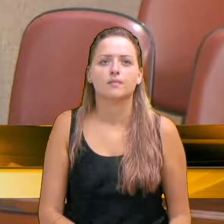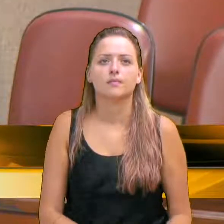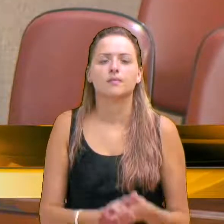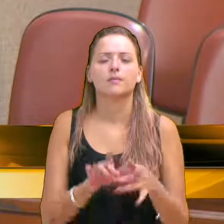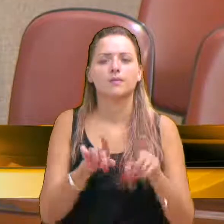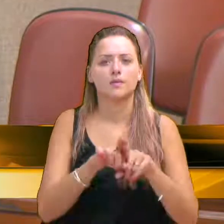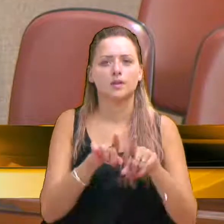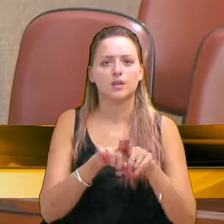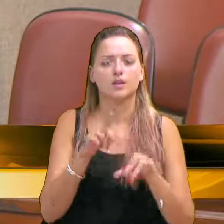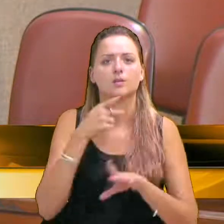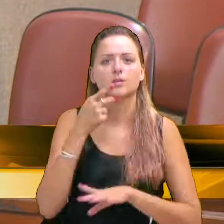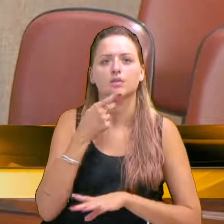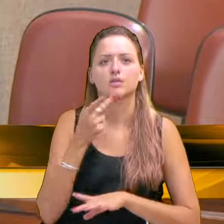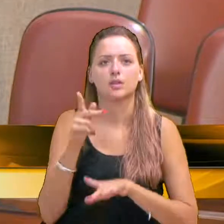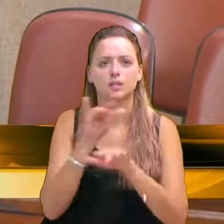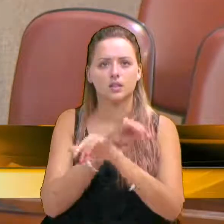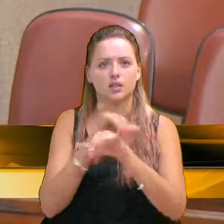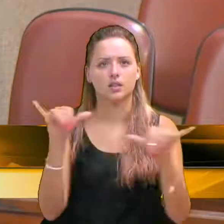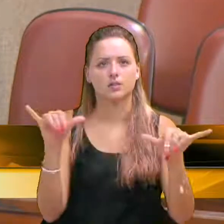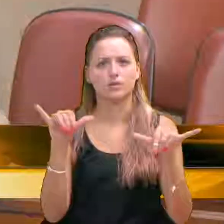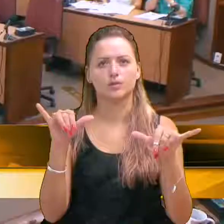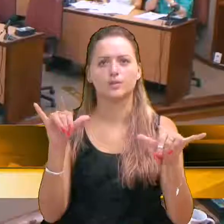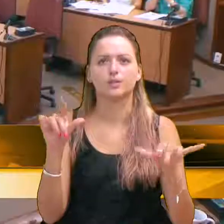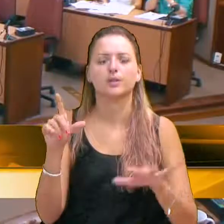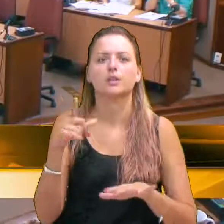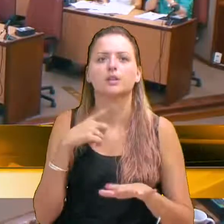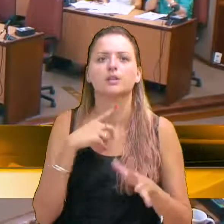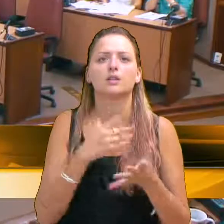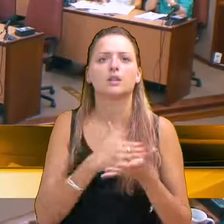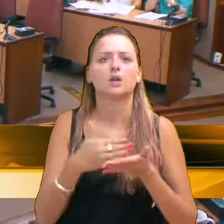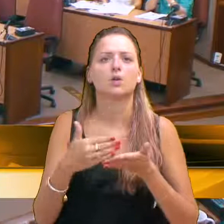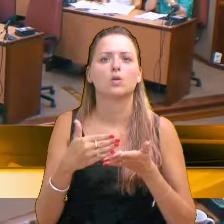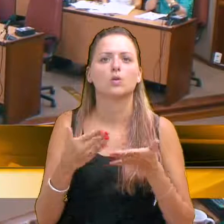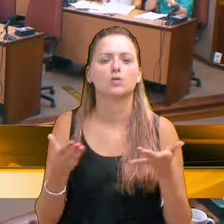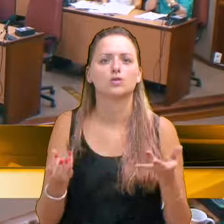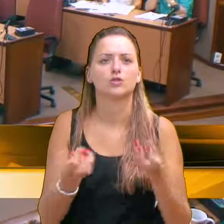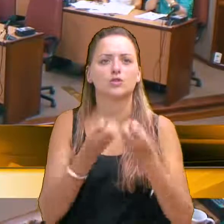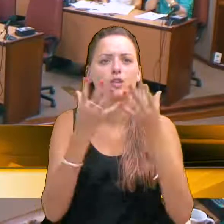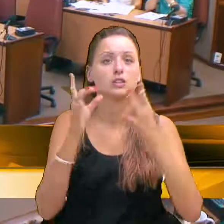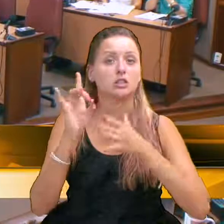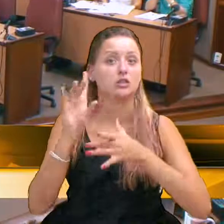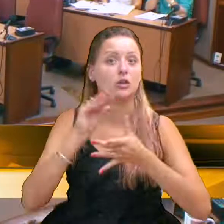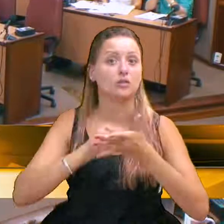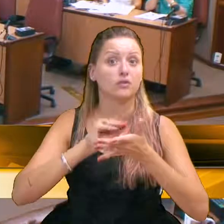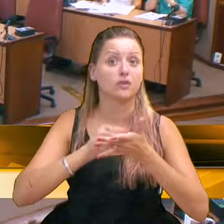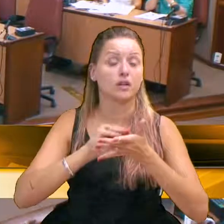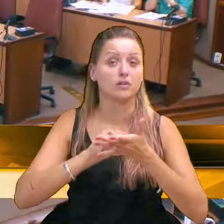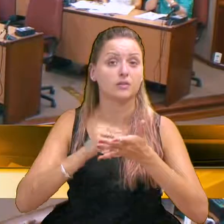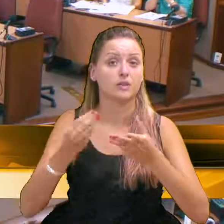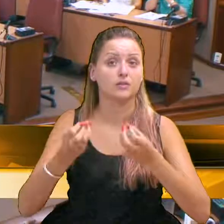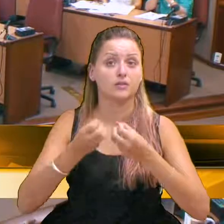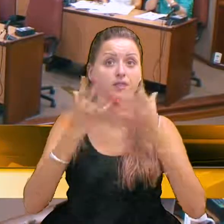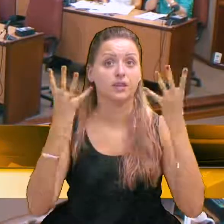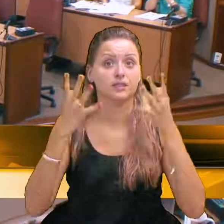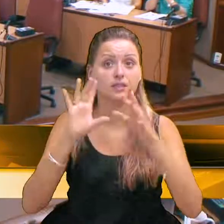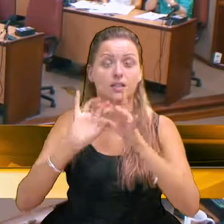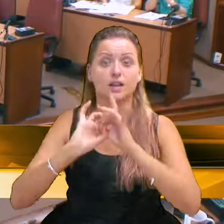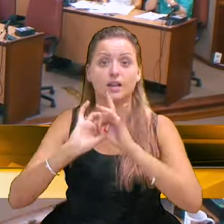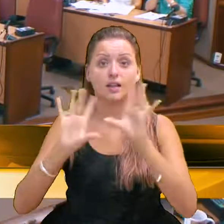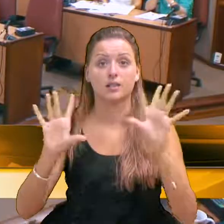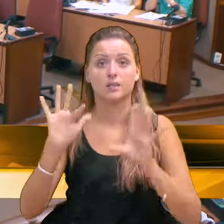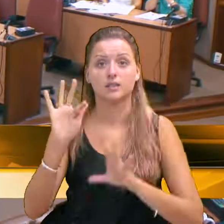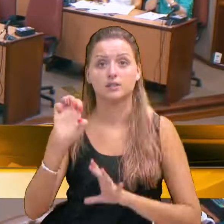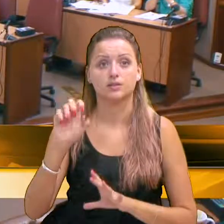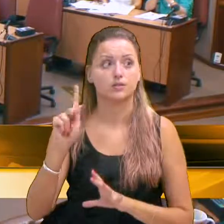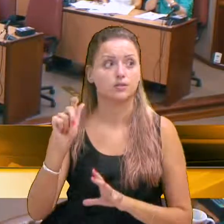da questão da notícia que se está comemorando hoje, só falta largar foguete, a liberação da FEPAM